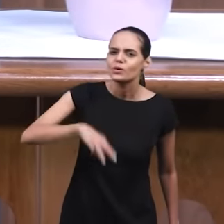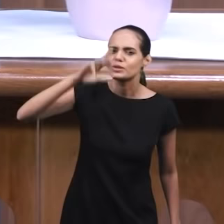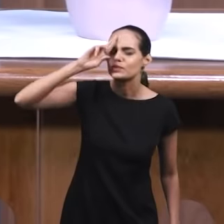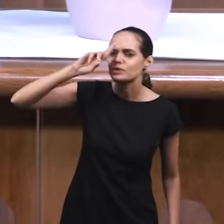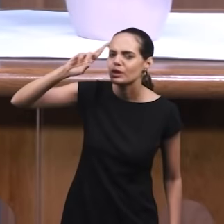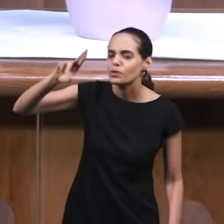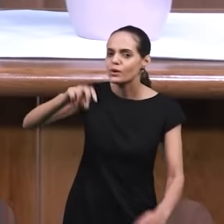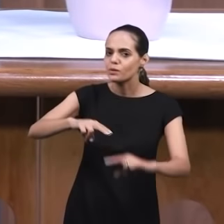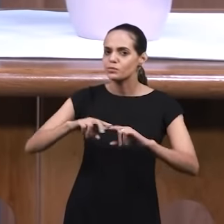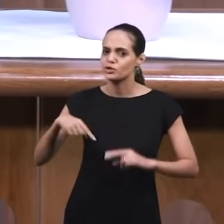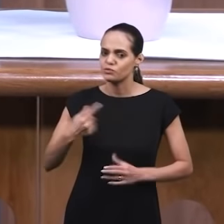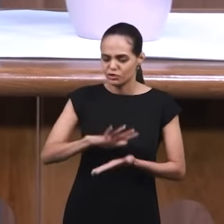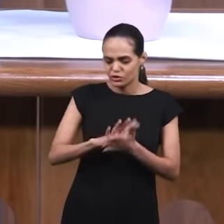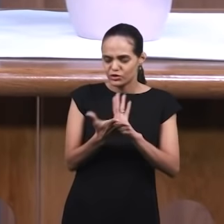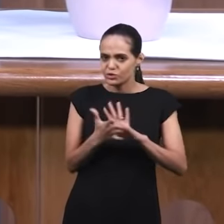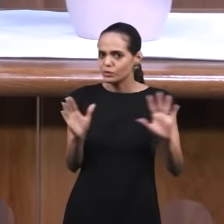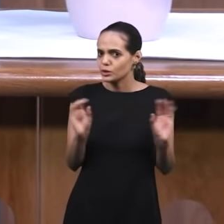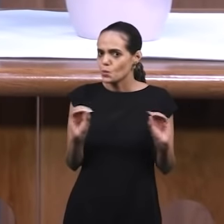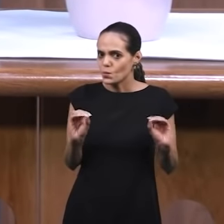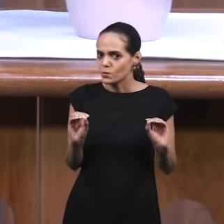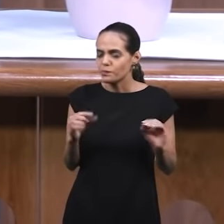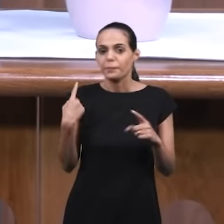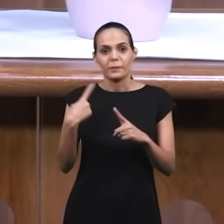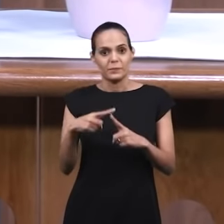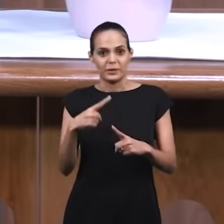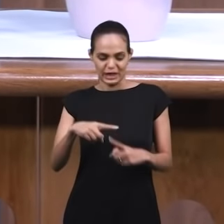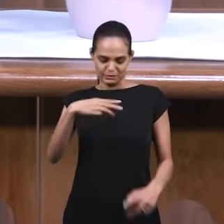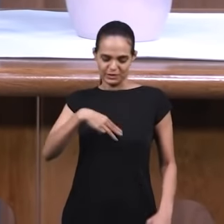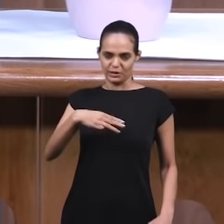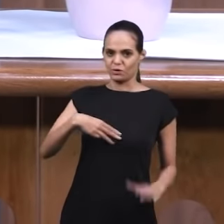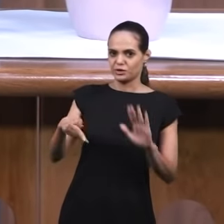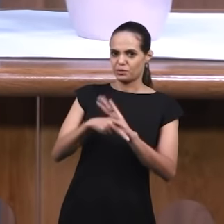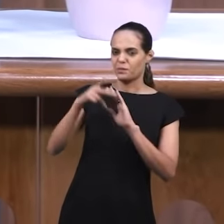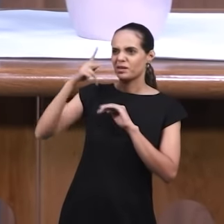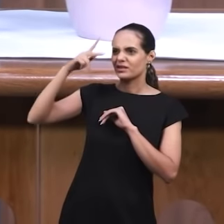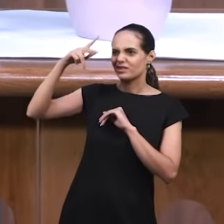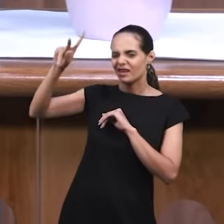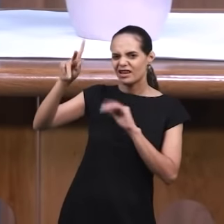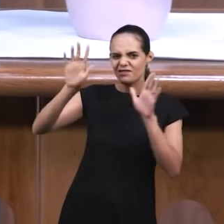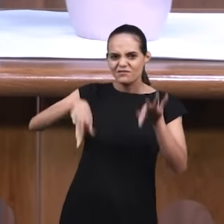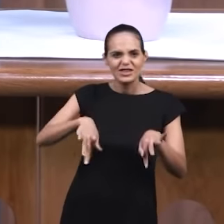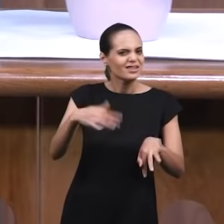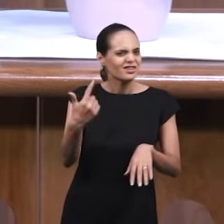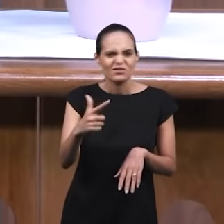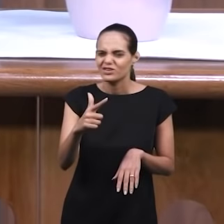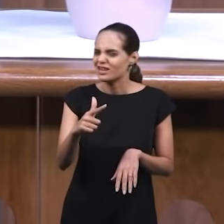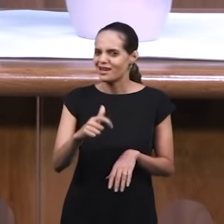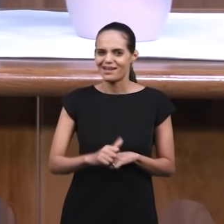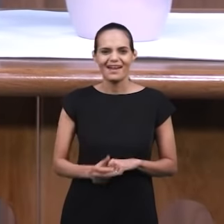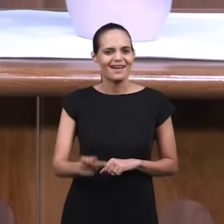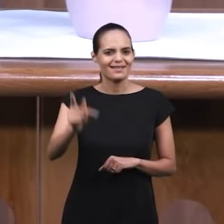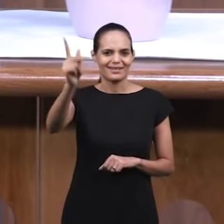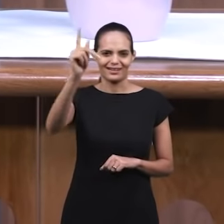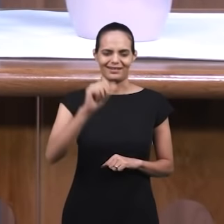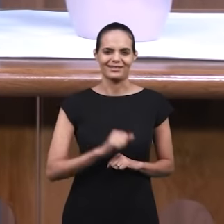de não sermos consumidos, porque as suas misericórdias não têm fim." E ele expressa mais